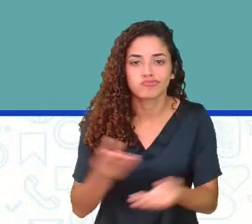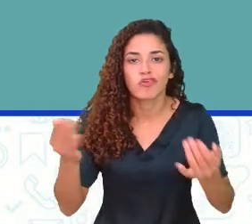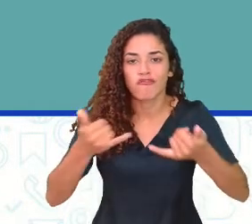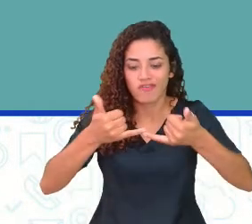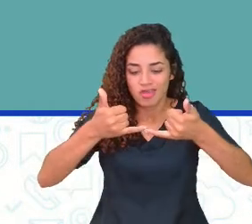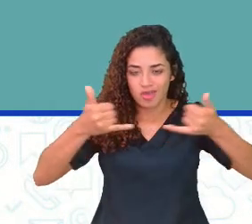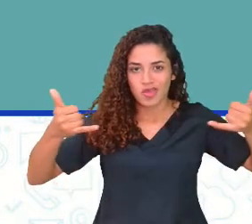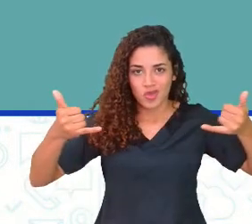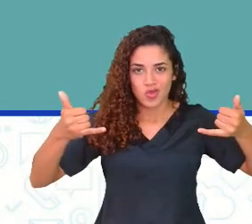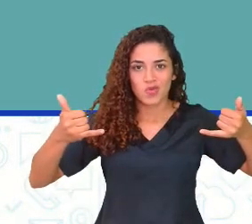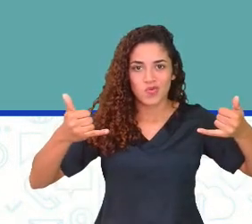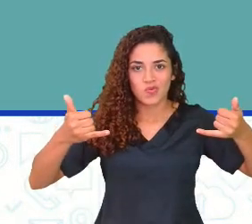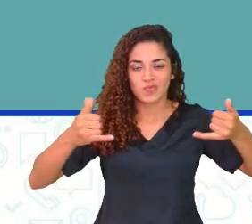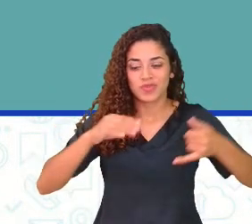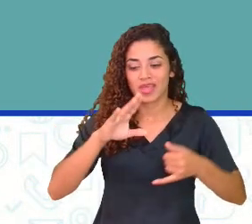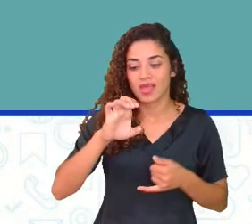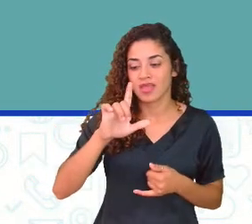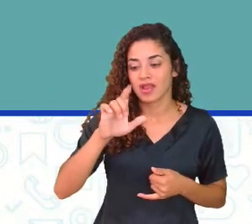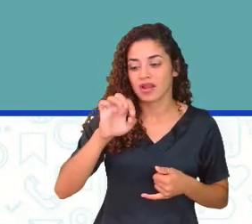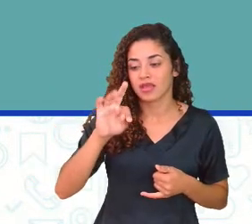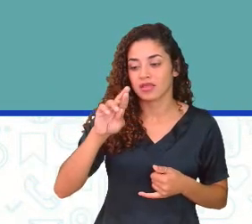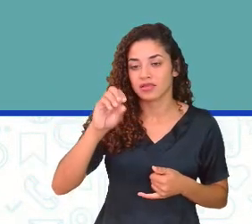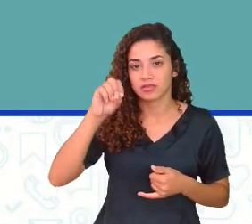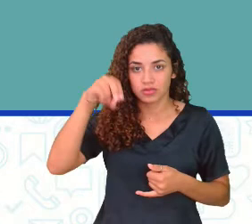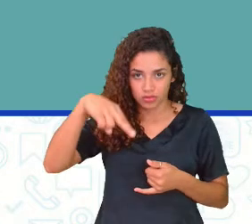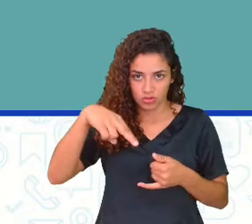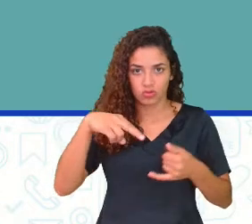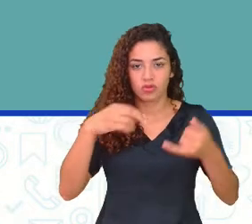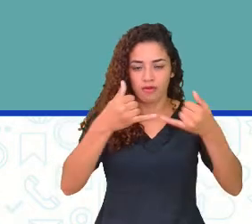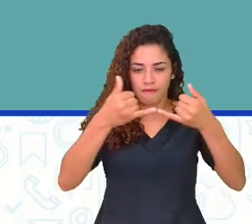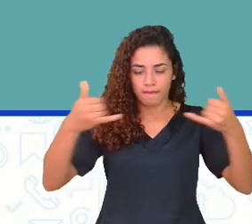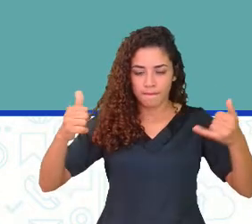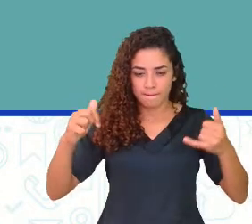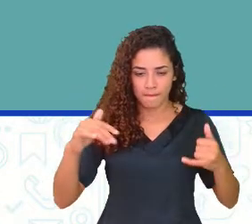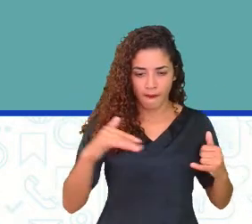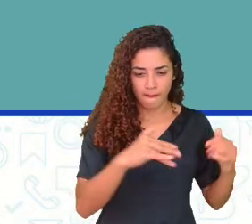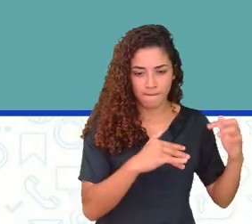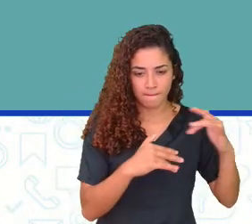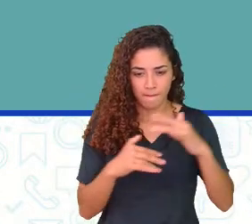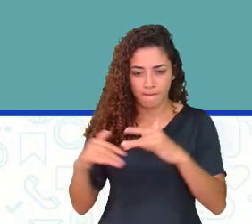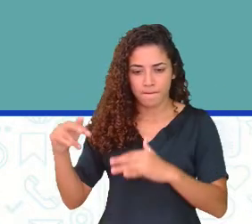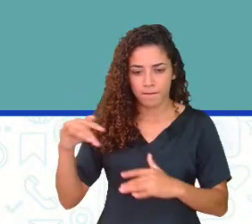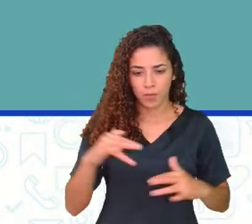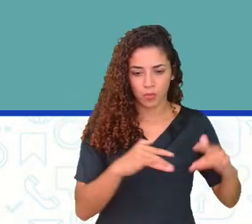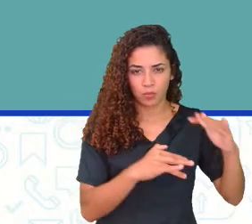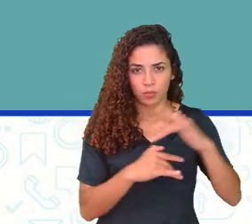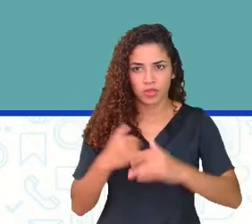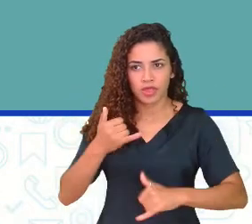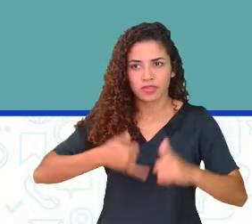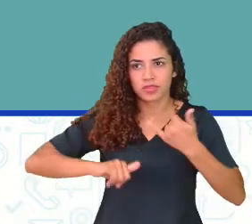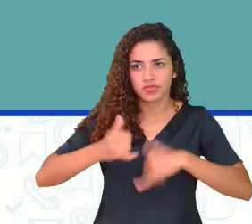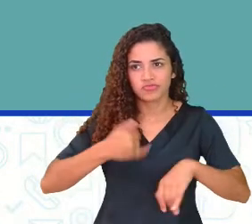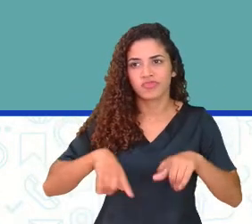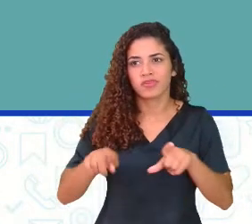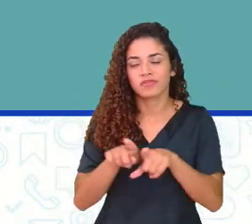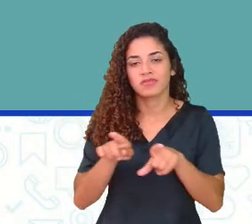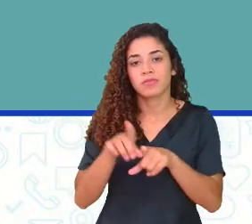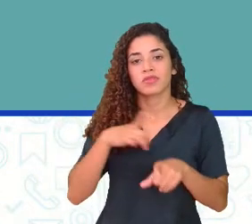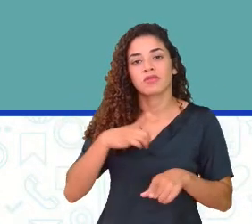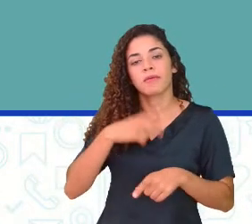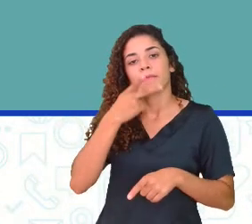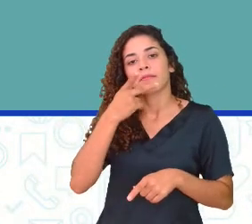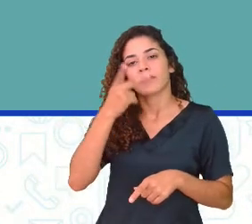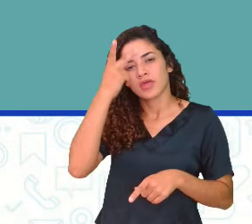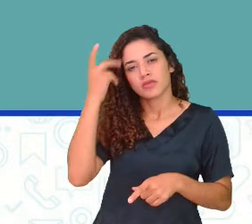condutores. Então, tem aí mostrando a vocês a imagem, né, de postes, de fios condutores, pessoas consertando. Então,